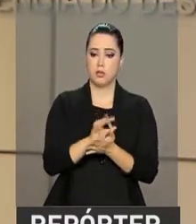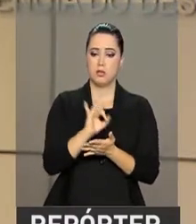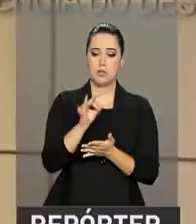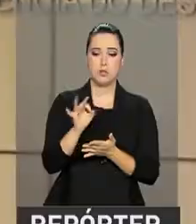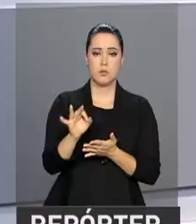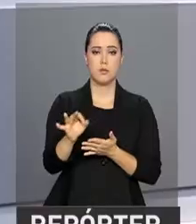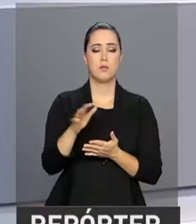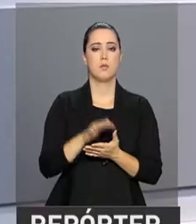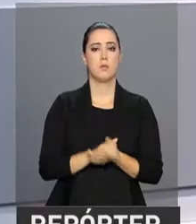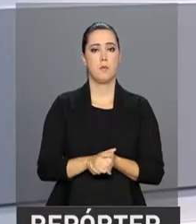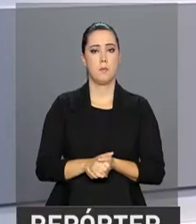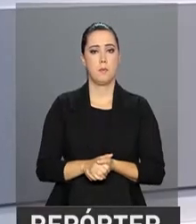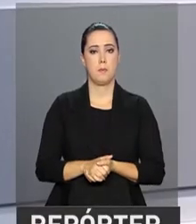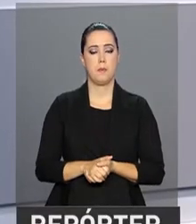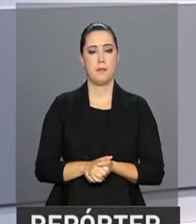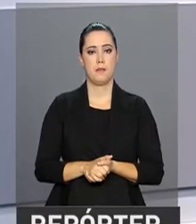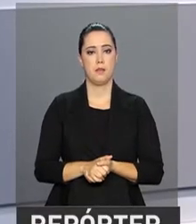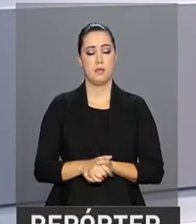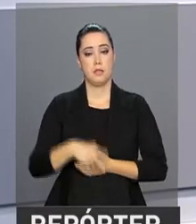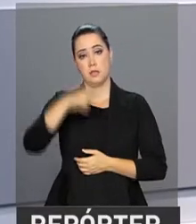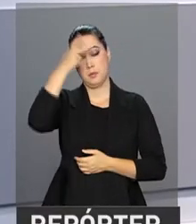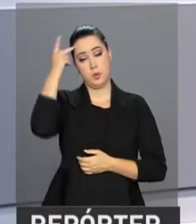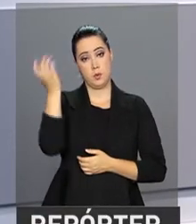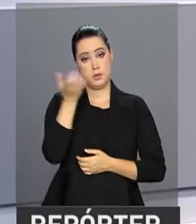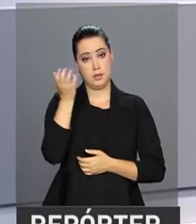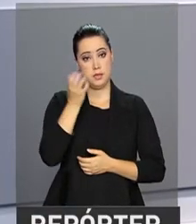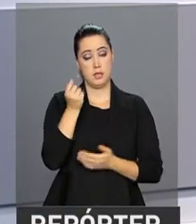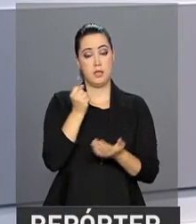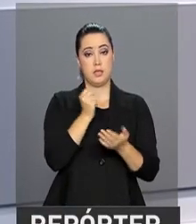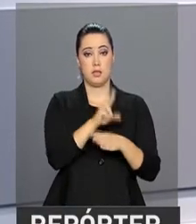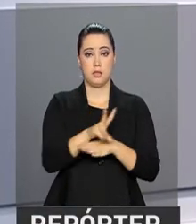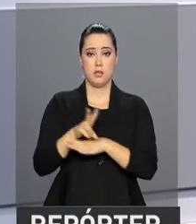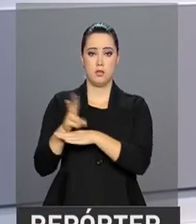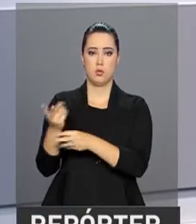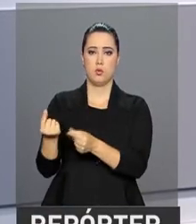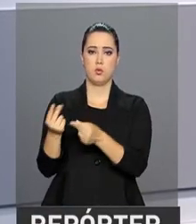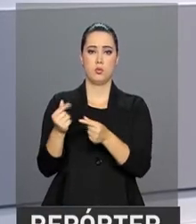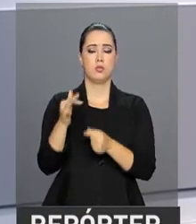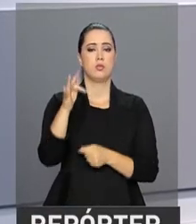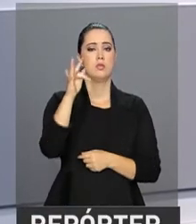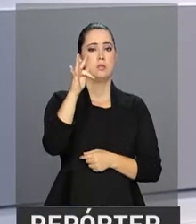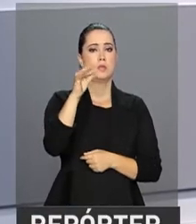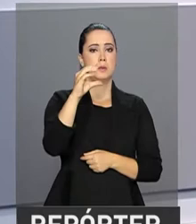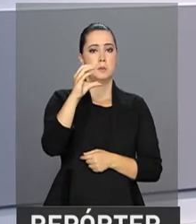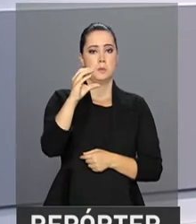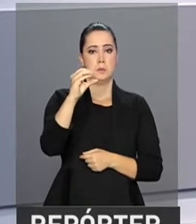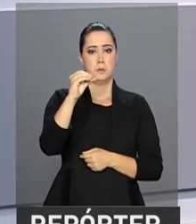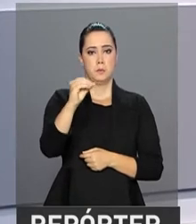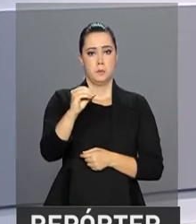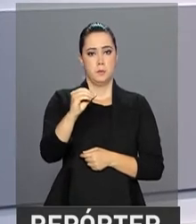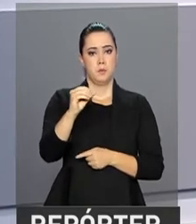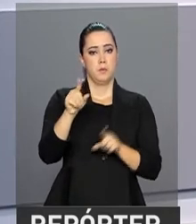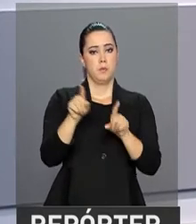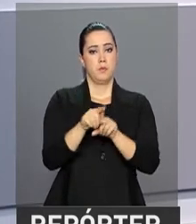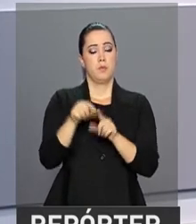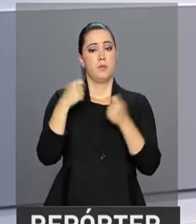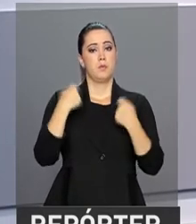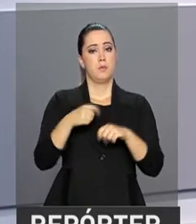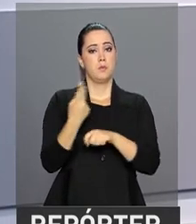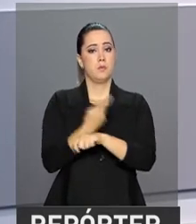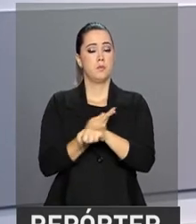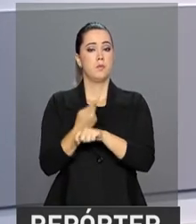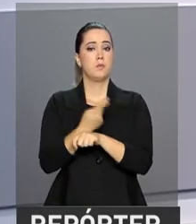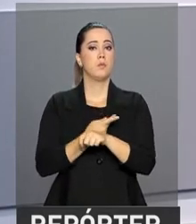empregado os interessados em pegar empréstimos com recursos do fundo constitucional de financiamento do centro oeste